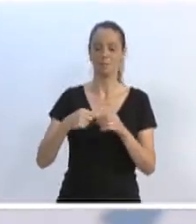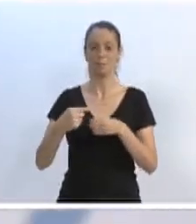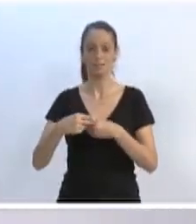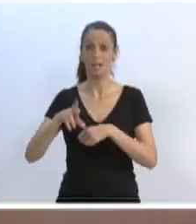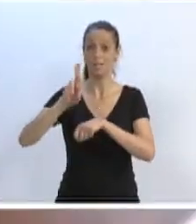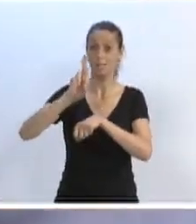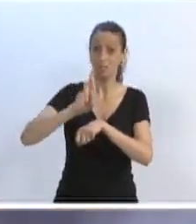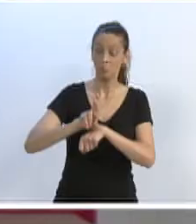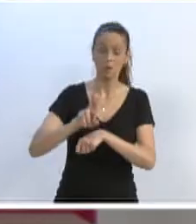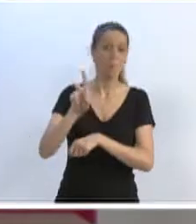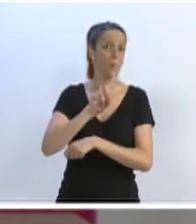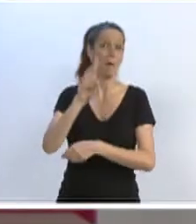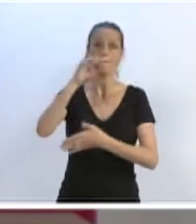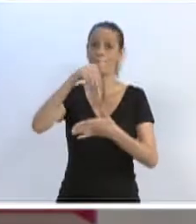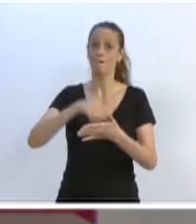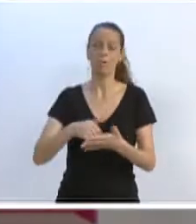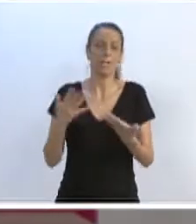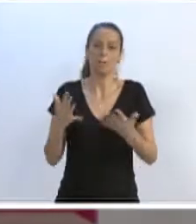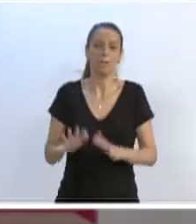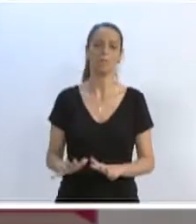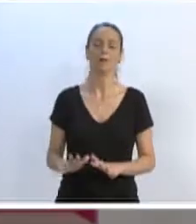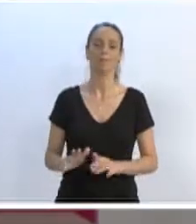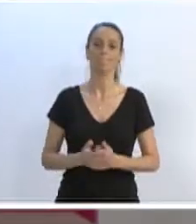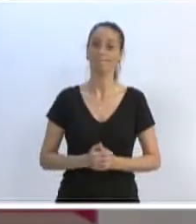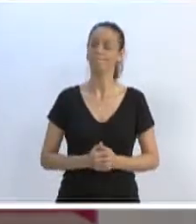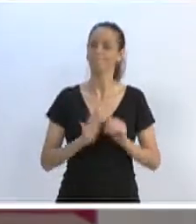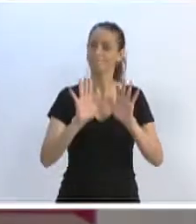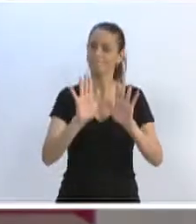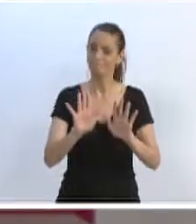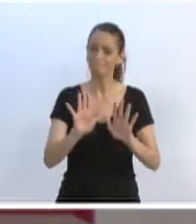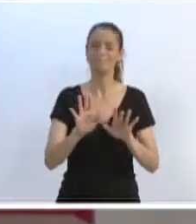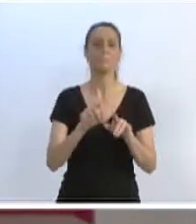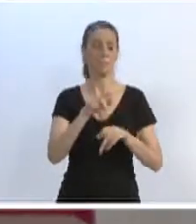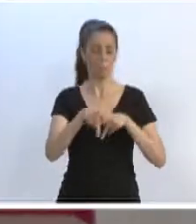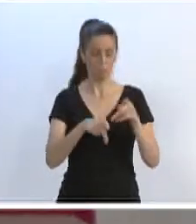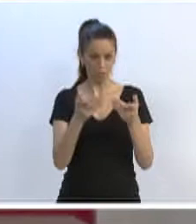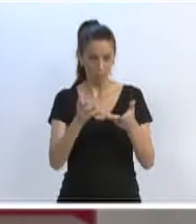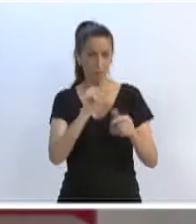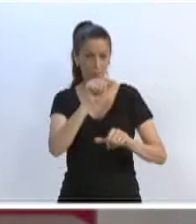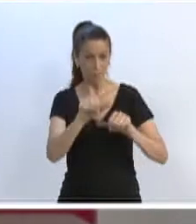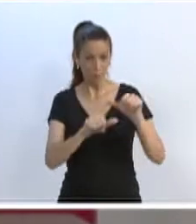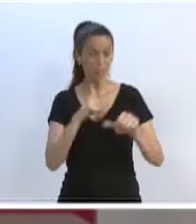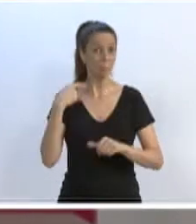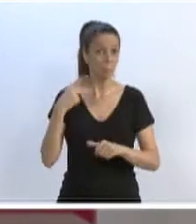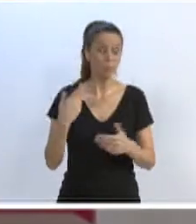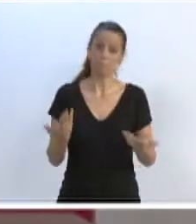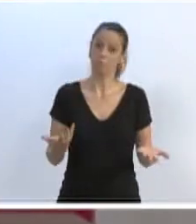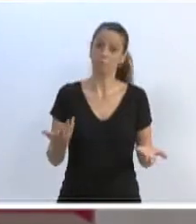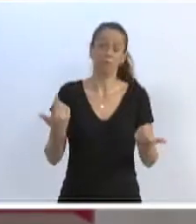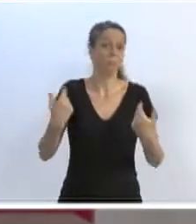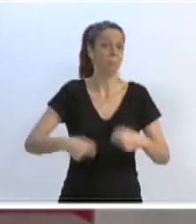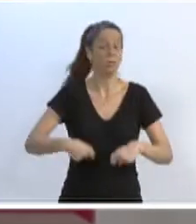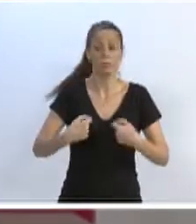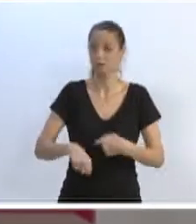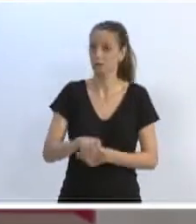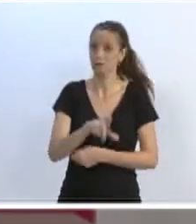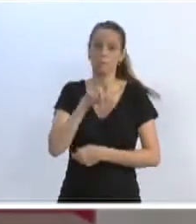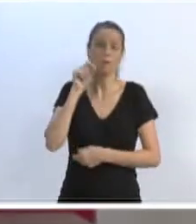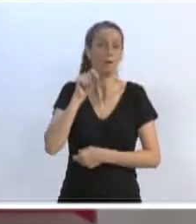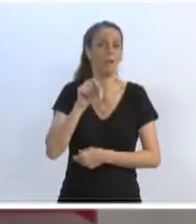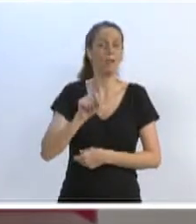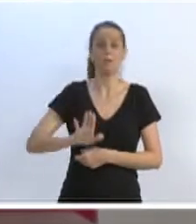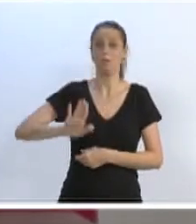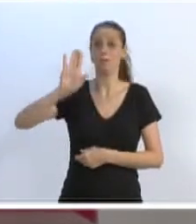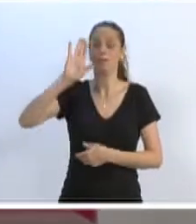em Blumenau. Isso não pode acontecer. Se o povo quer mudar, quer melhorar, então ele não pode se esconder dentro da trincheira. Eu não